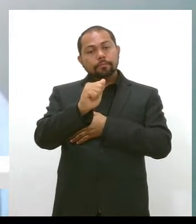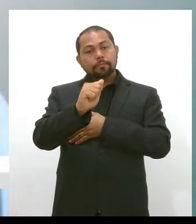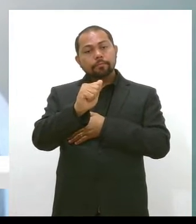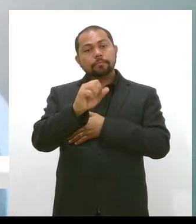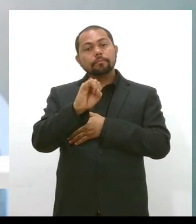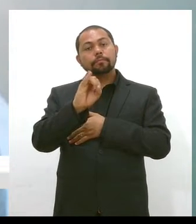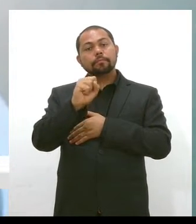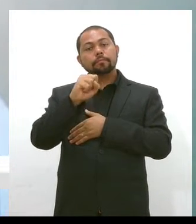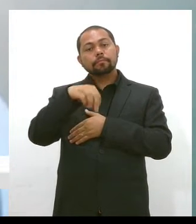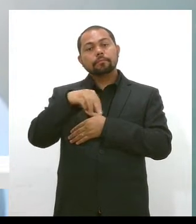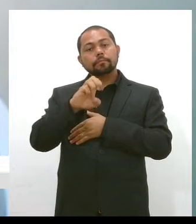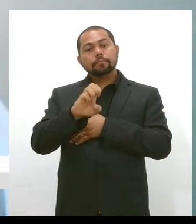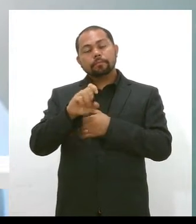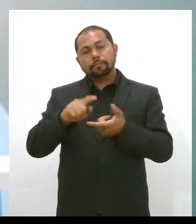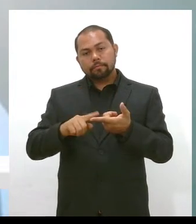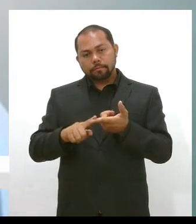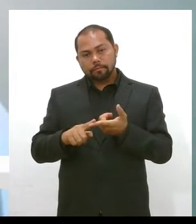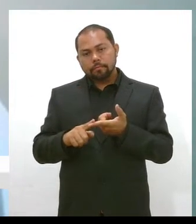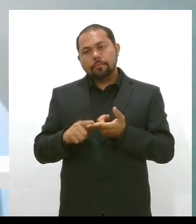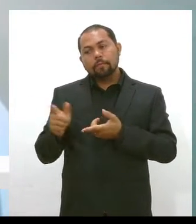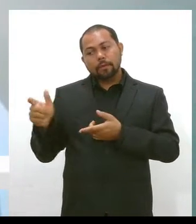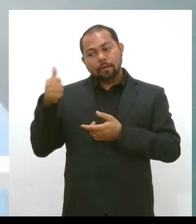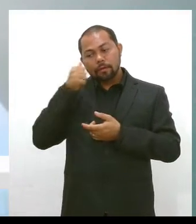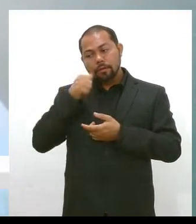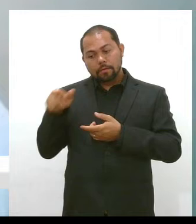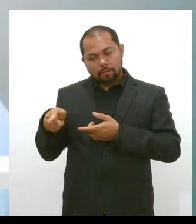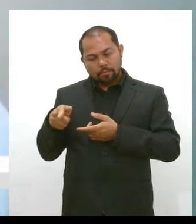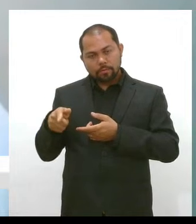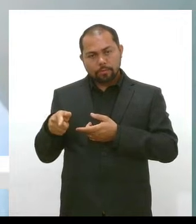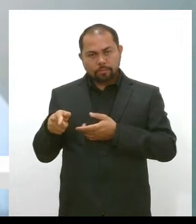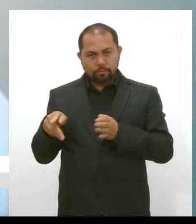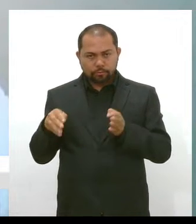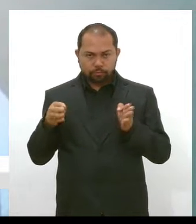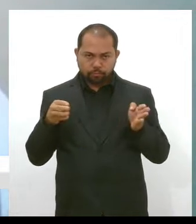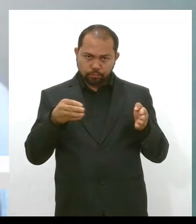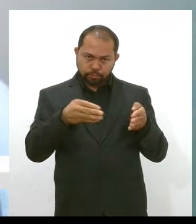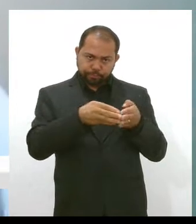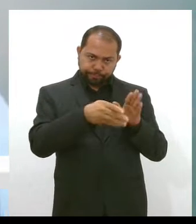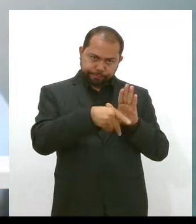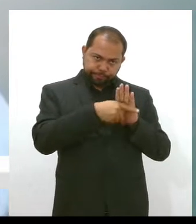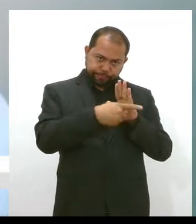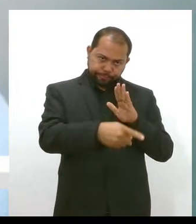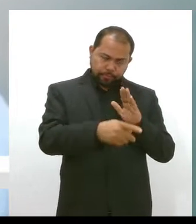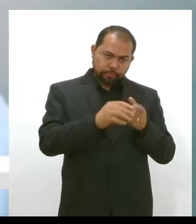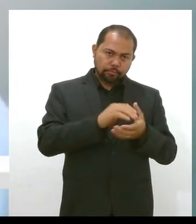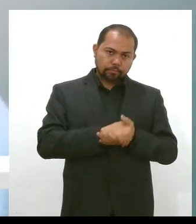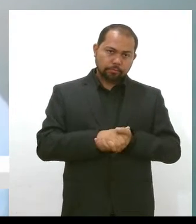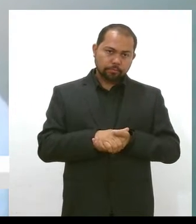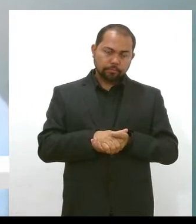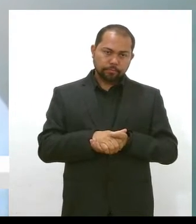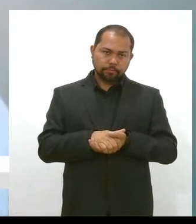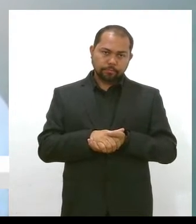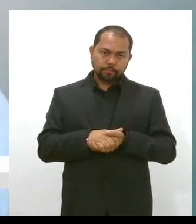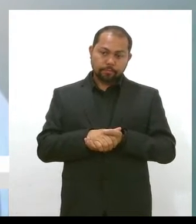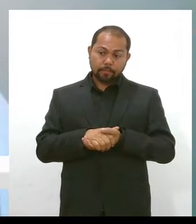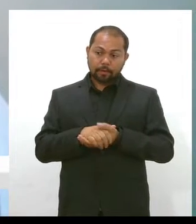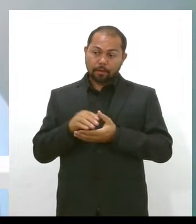mulher, especificamente no caso do CAISME, né, seriam as mulheres, são encaminhadas